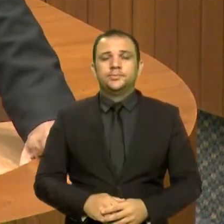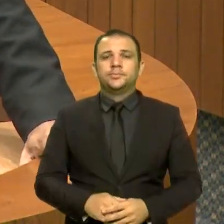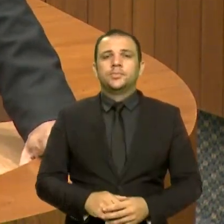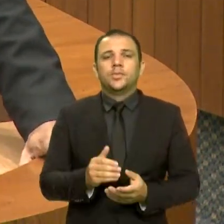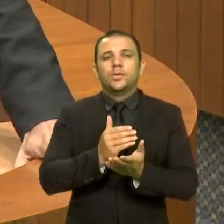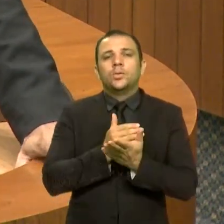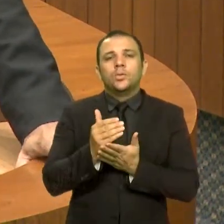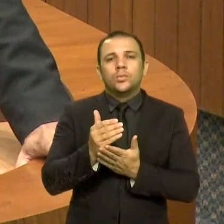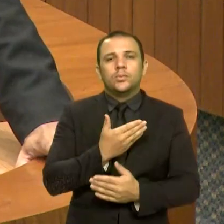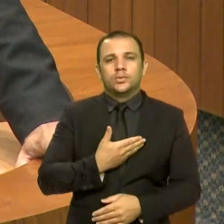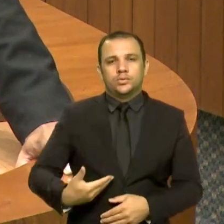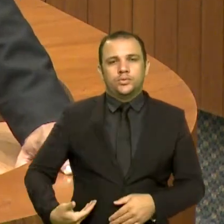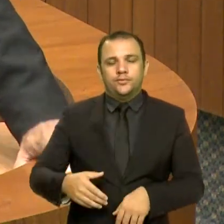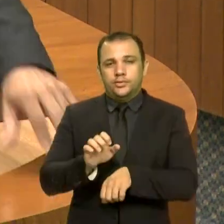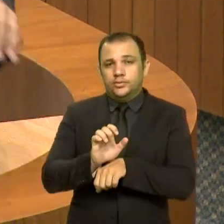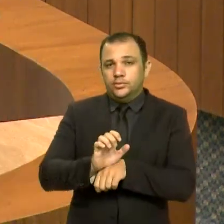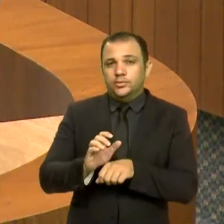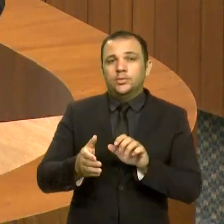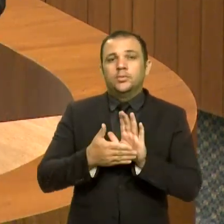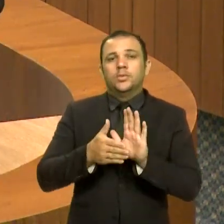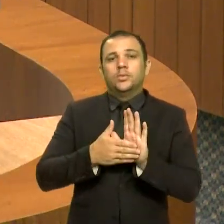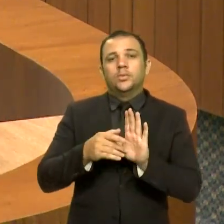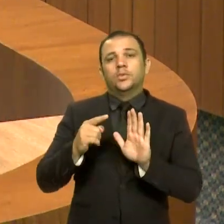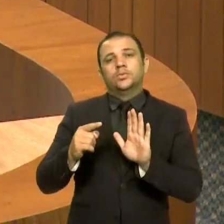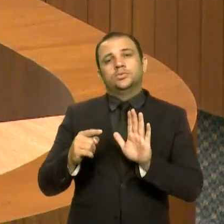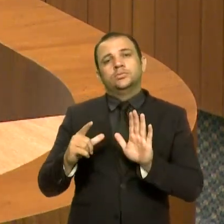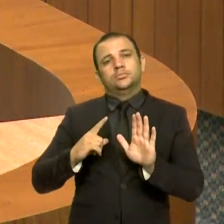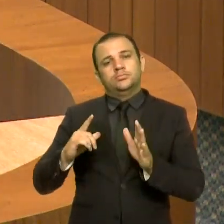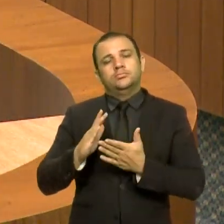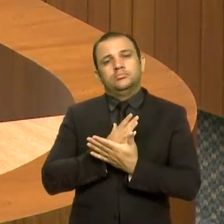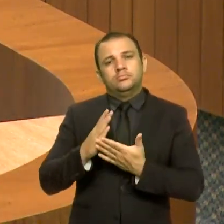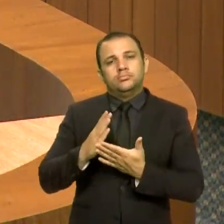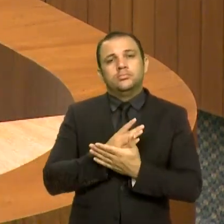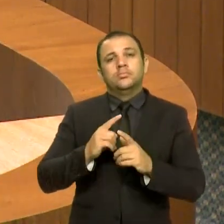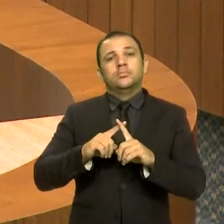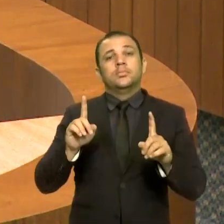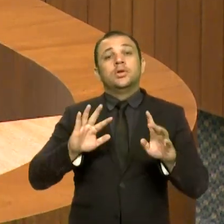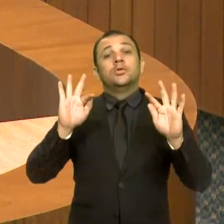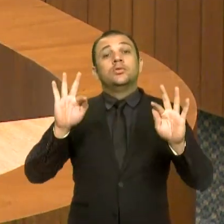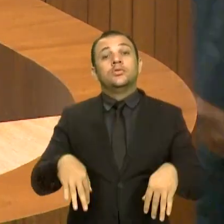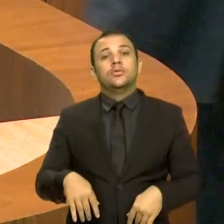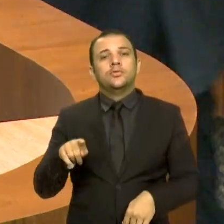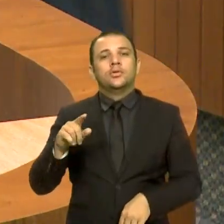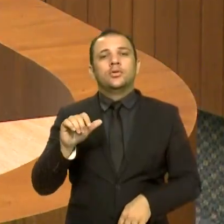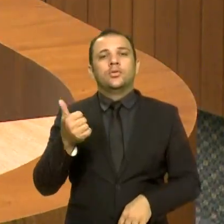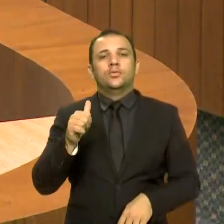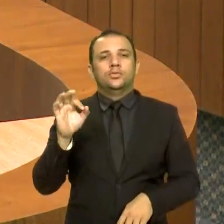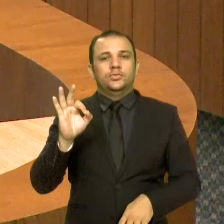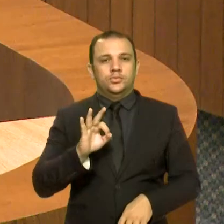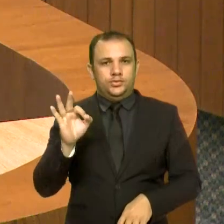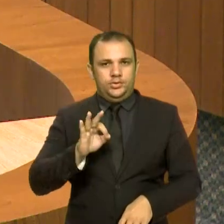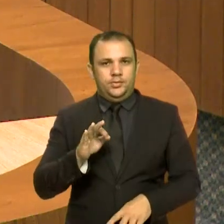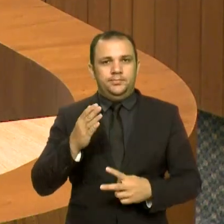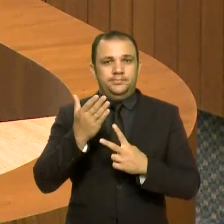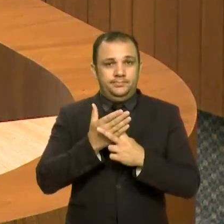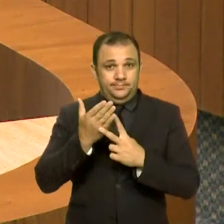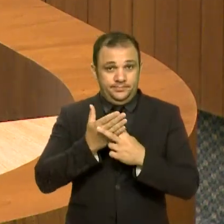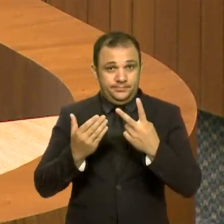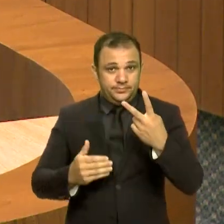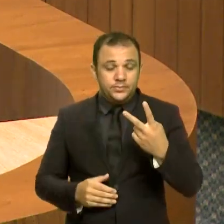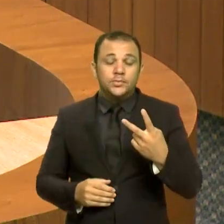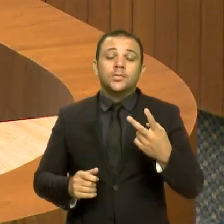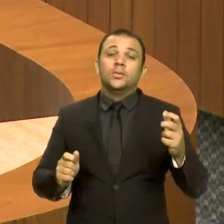Estado apresentou uma primeira proposta, uma segunda proposta, e efetivamente chegou a 11%, parcelado em duas vezes e garantido